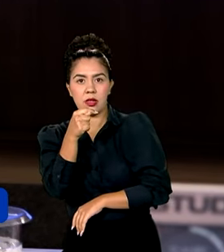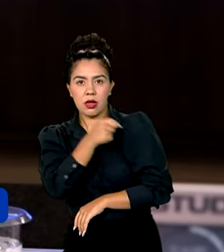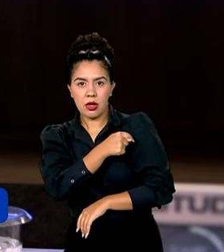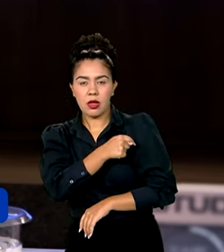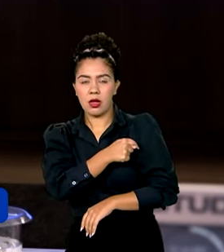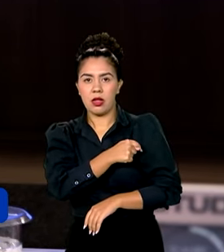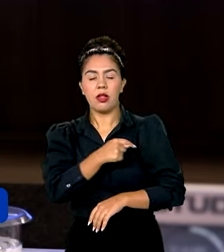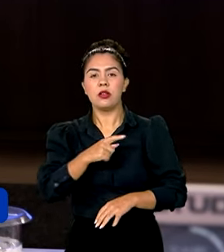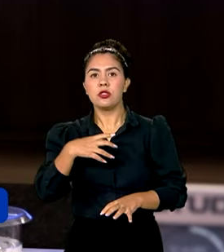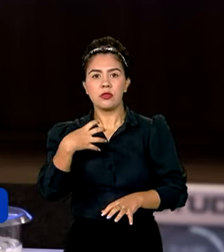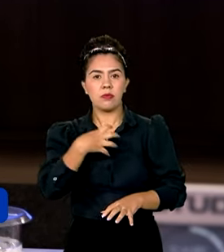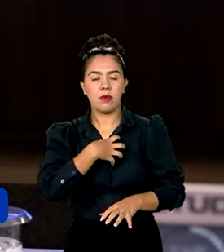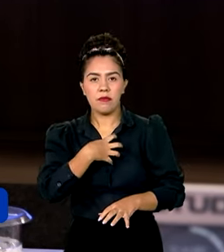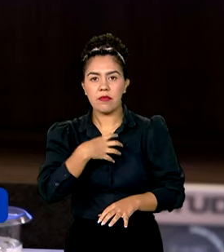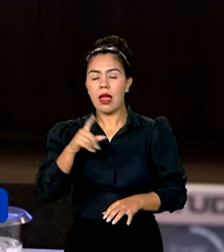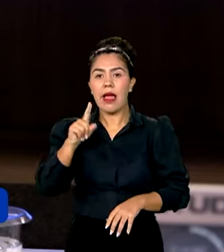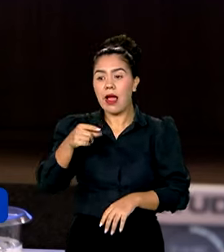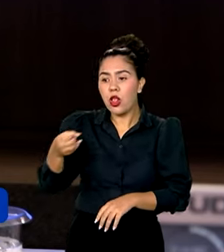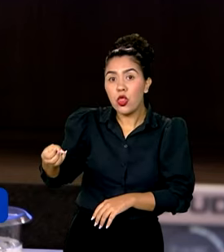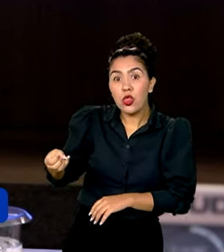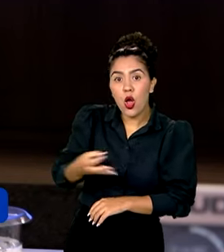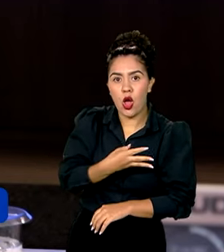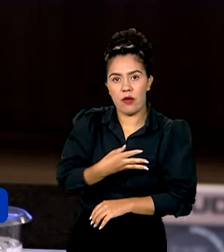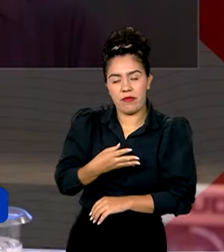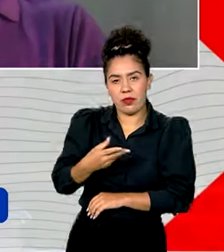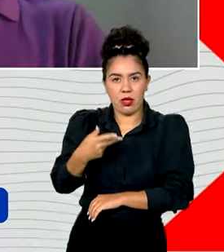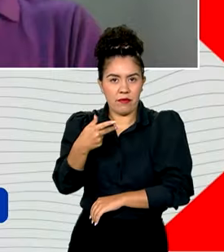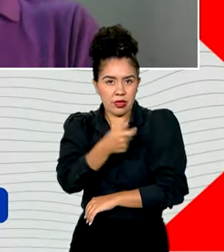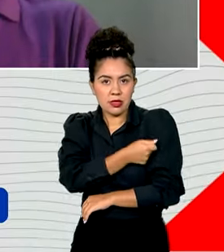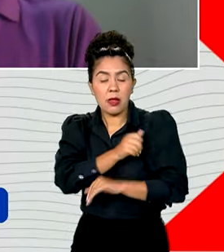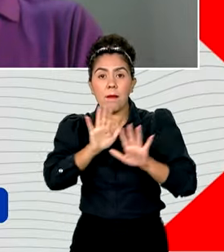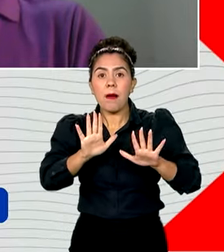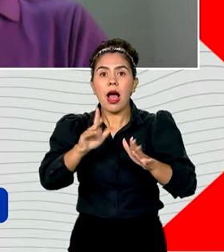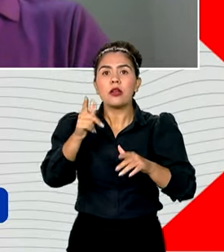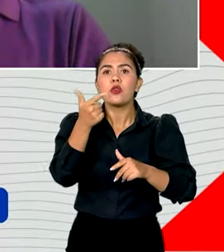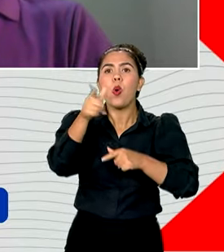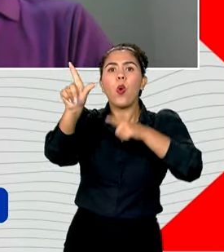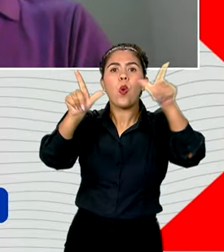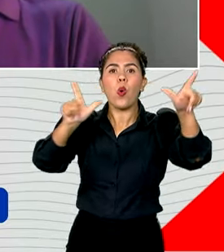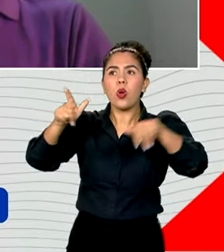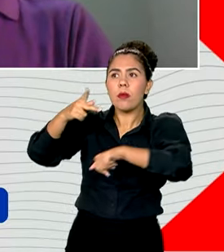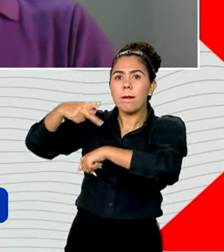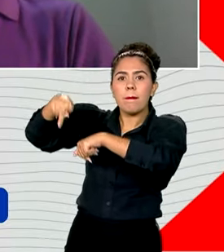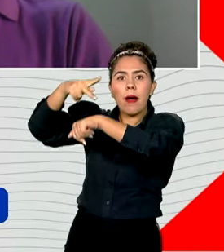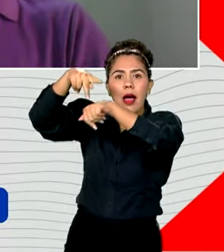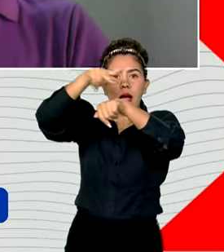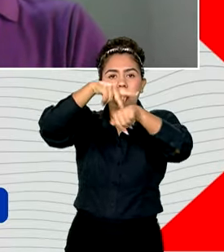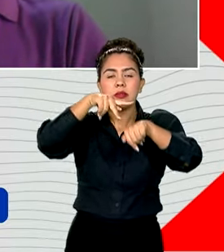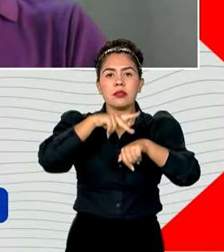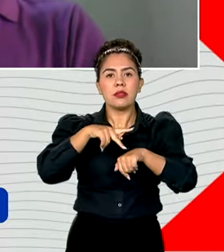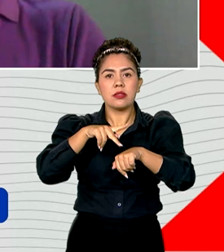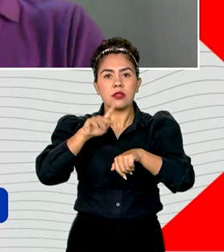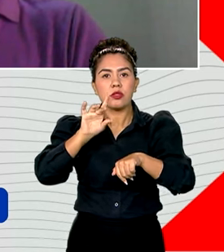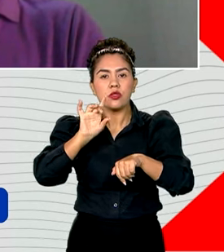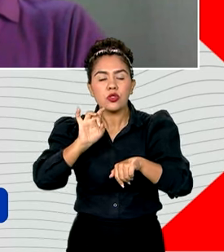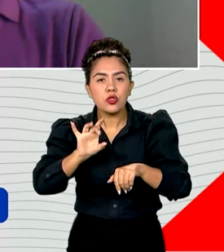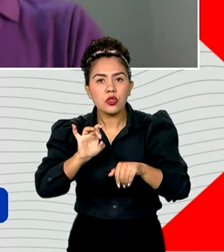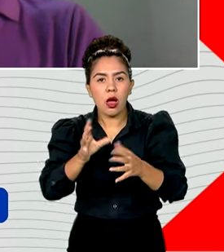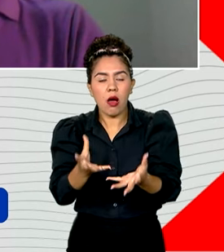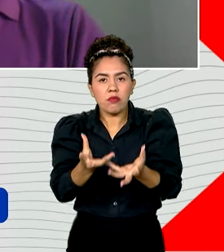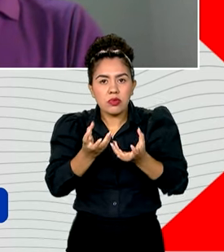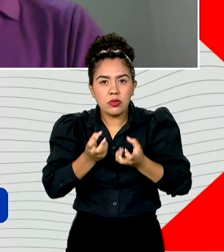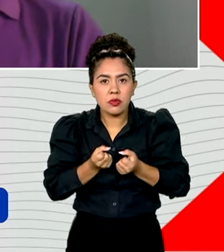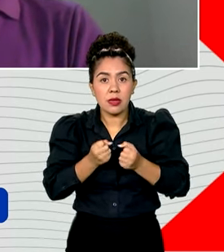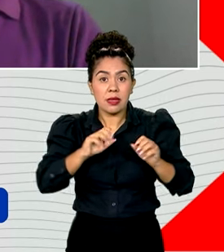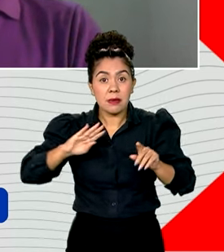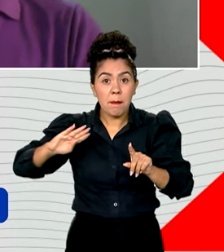Brasil é uma vacina recente mas outros países incorporaram apenas para para